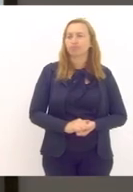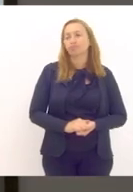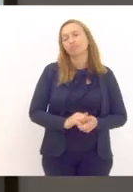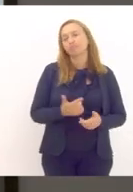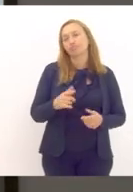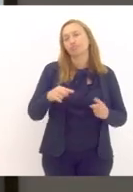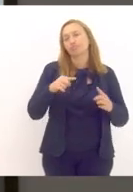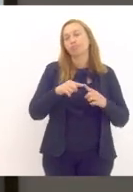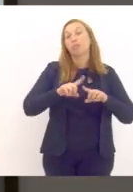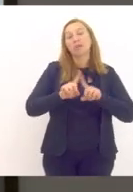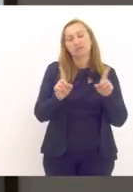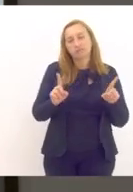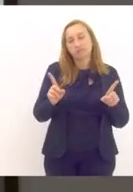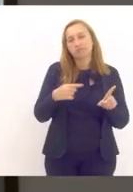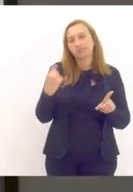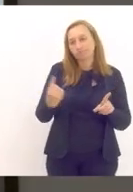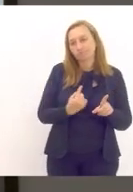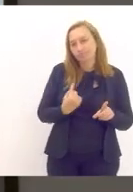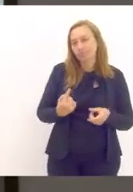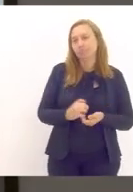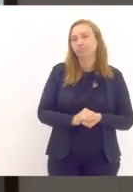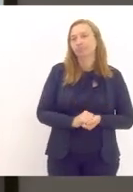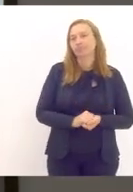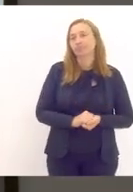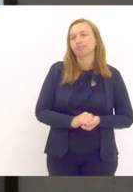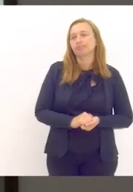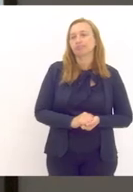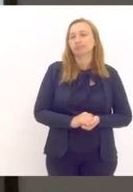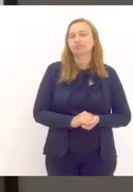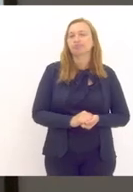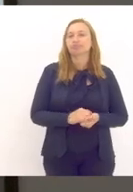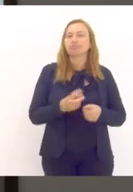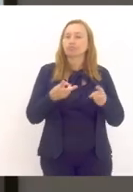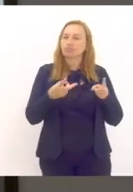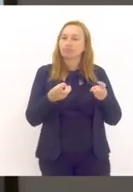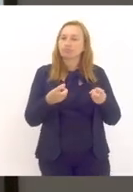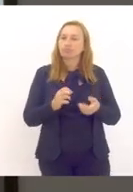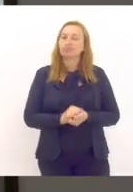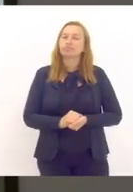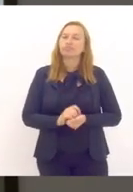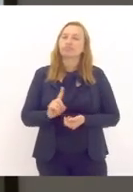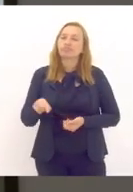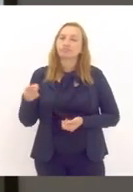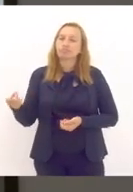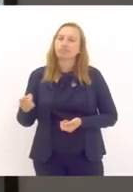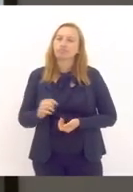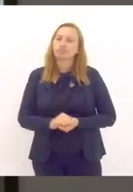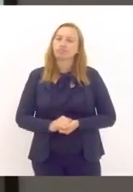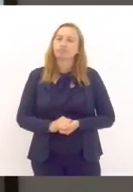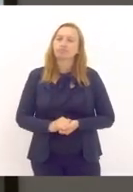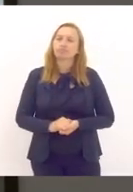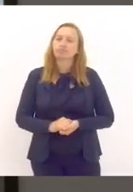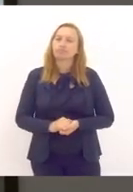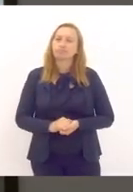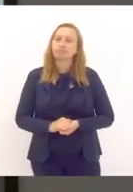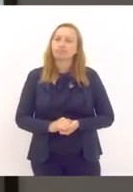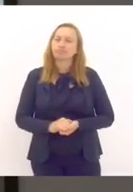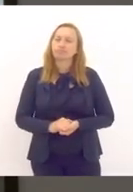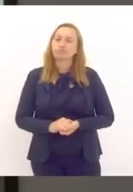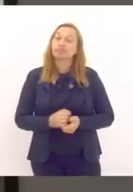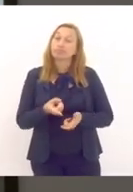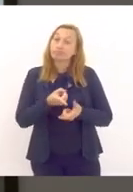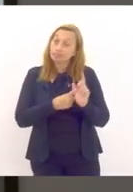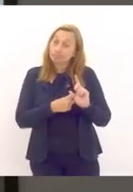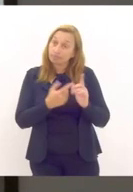mas é para a gente só ficar atento. Por favor, o próximo. E aqui, a